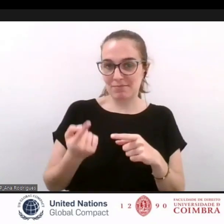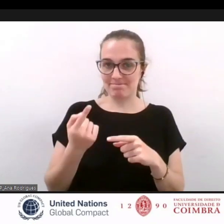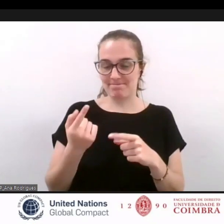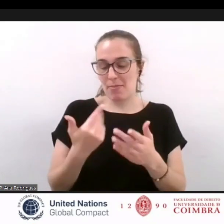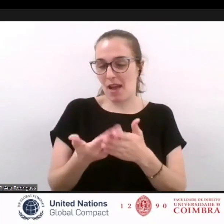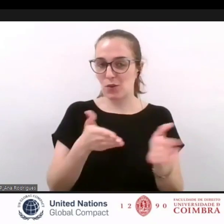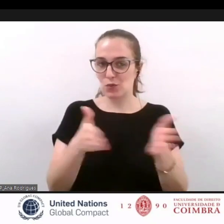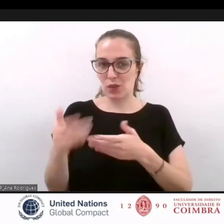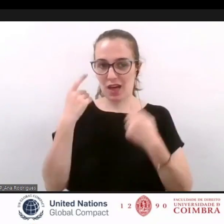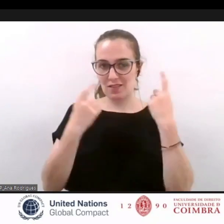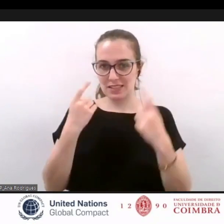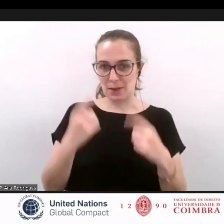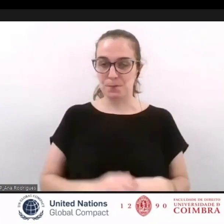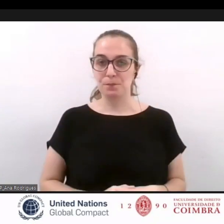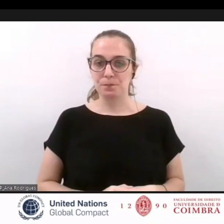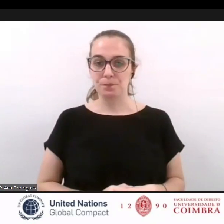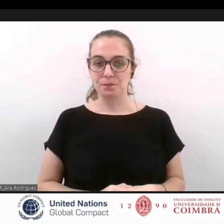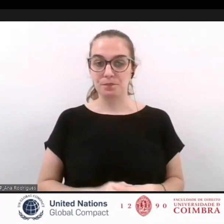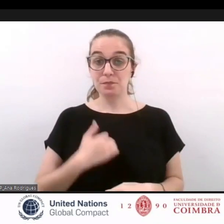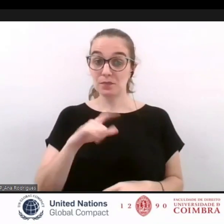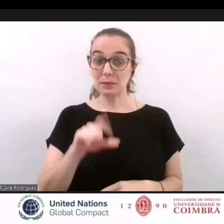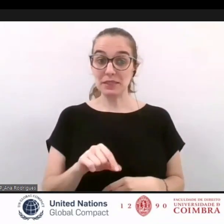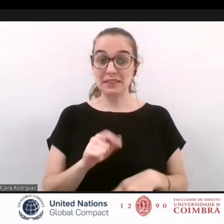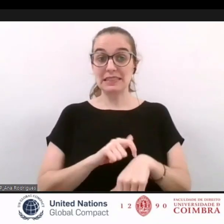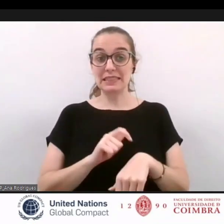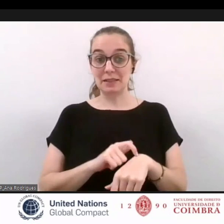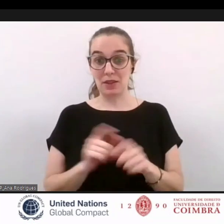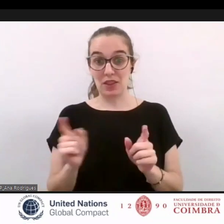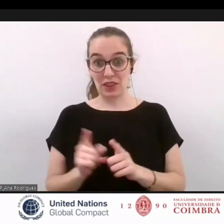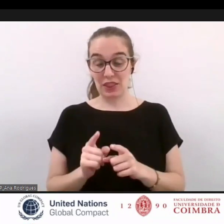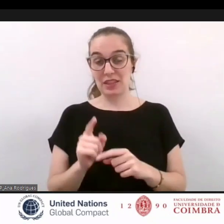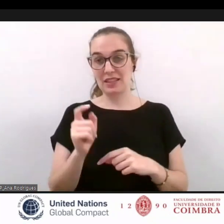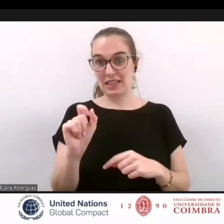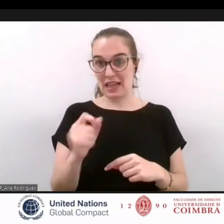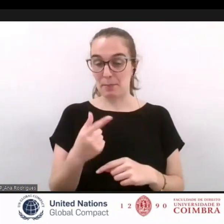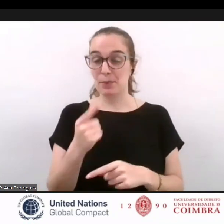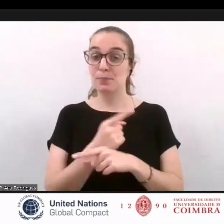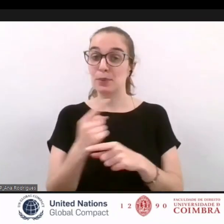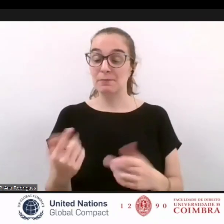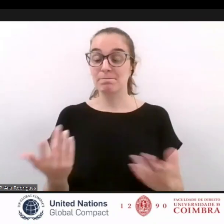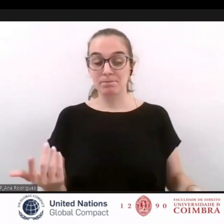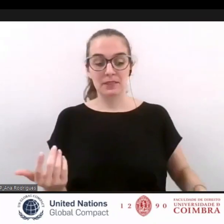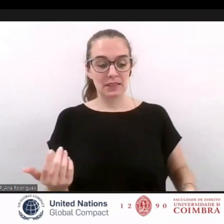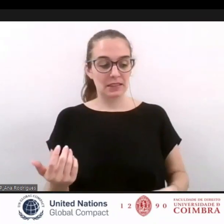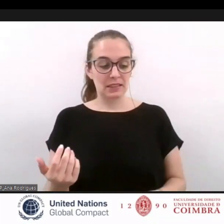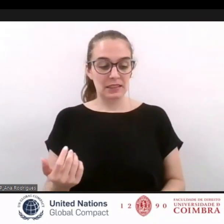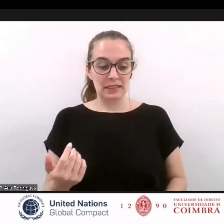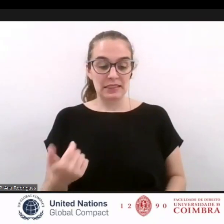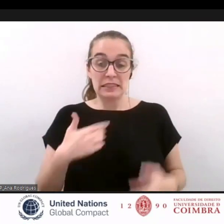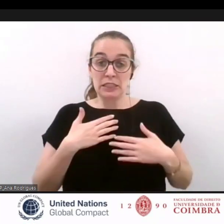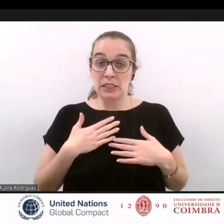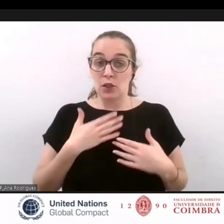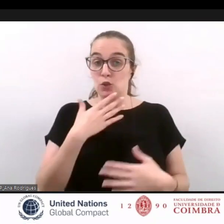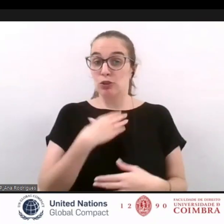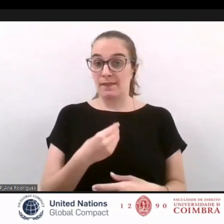reflexão. Vou tentar também cumprir o tempo, Dr. Sérgio, e ser breve, até porque o que eu tenho do meu lado